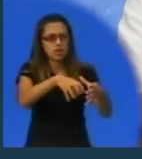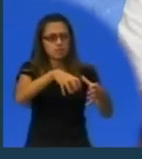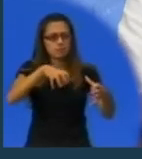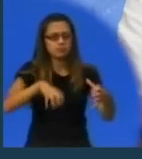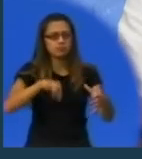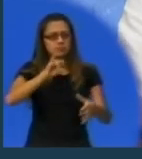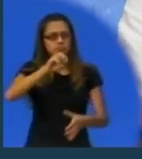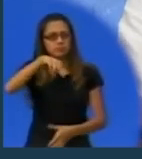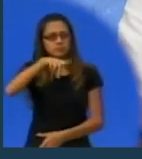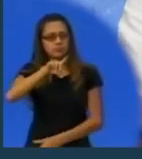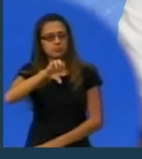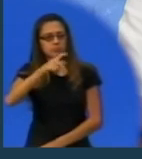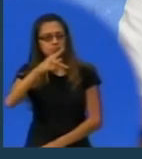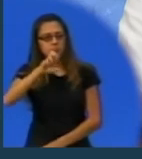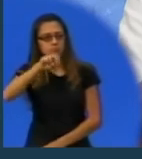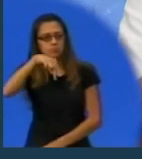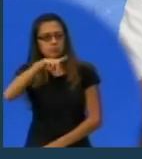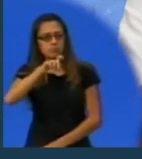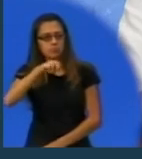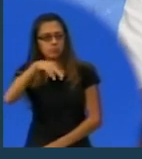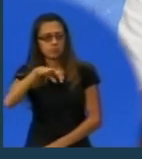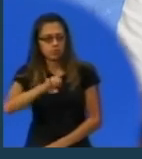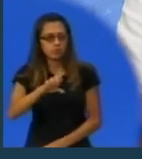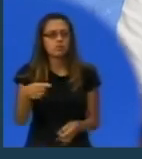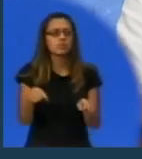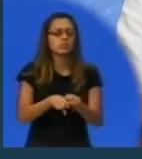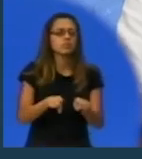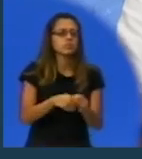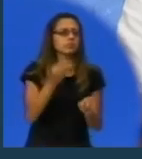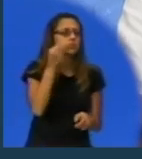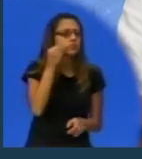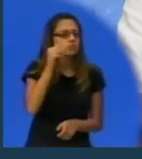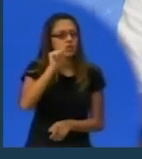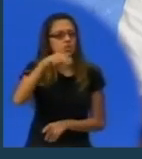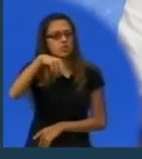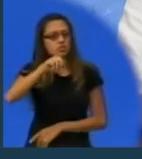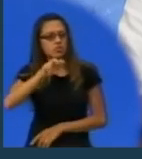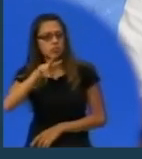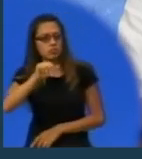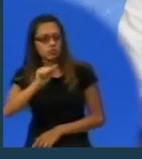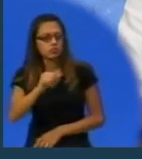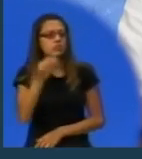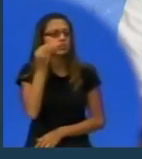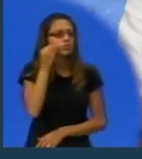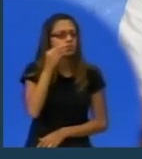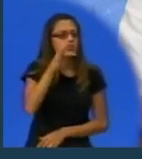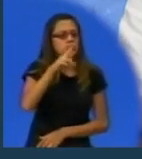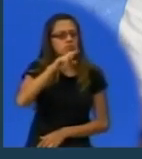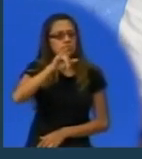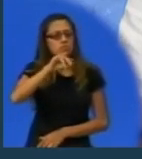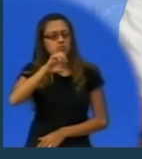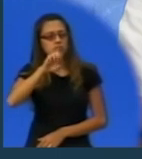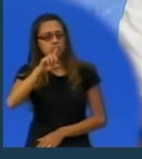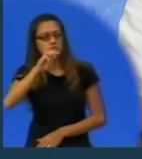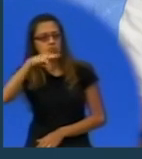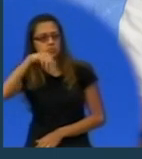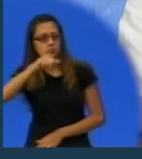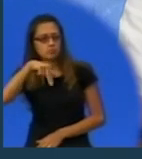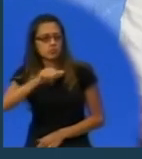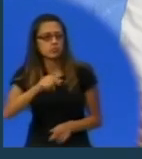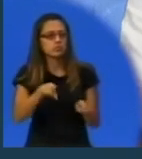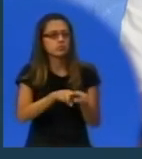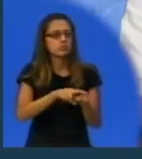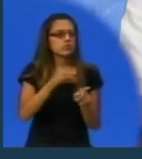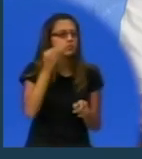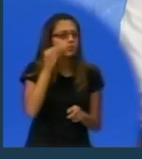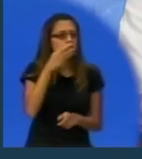também chamado de teste de ANOVA, teste de Friedman, teste de correlação e teste de regressão linear.